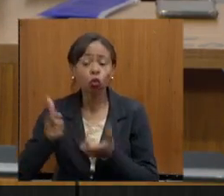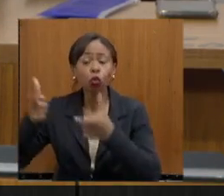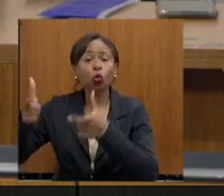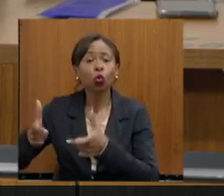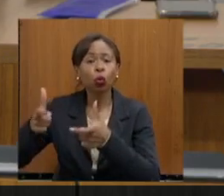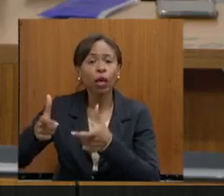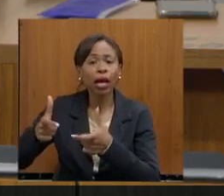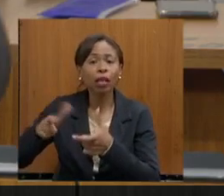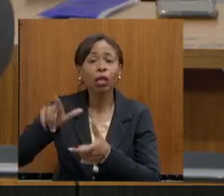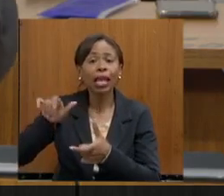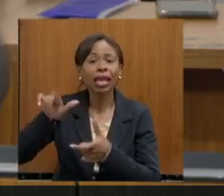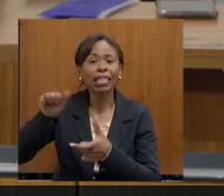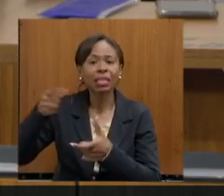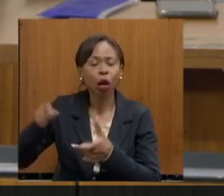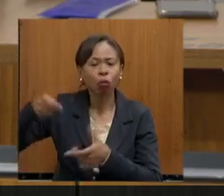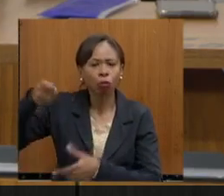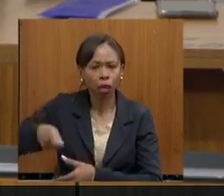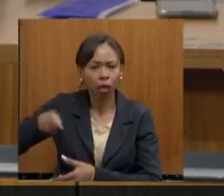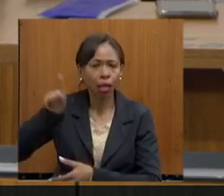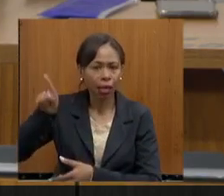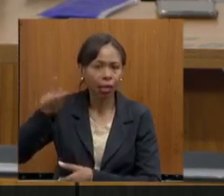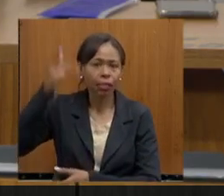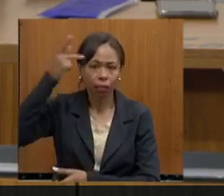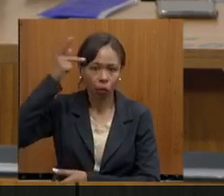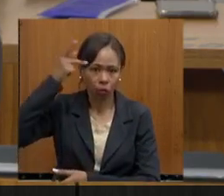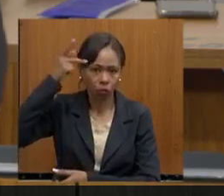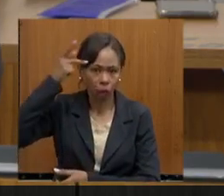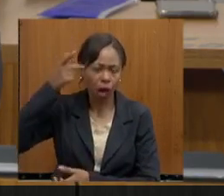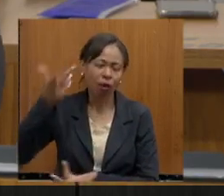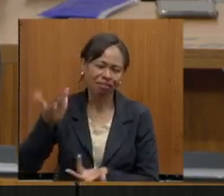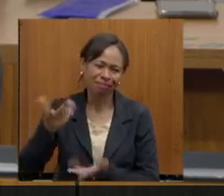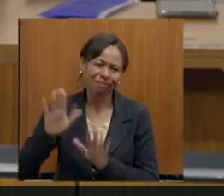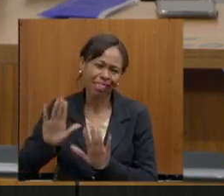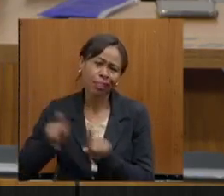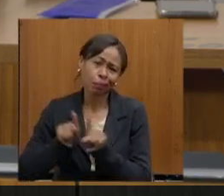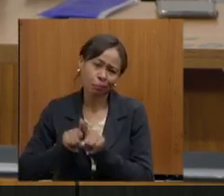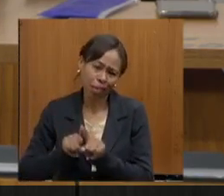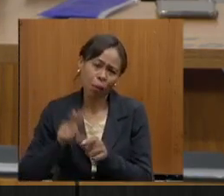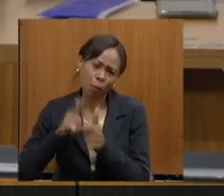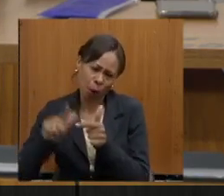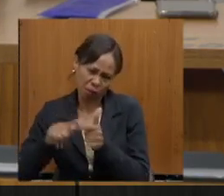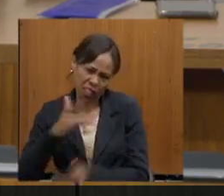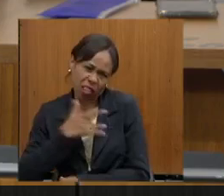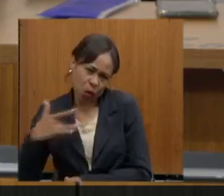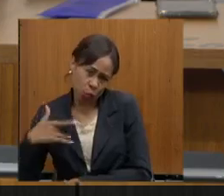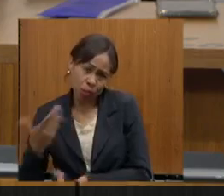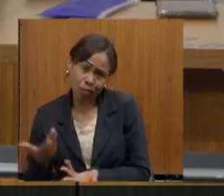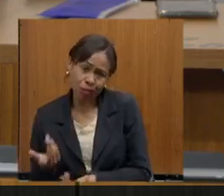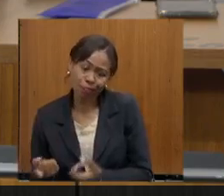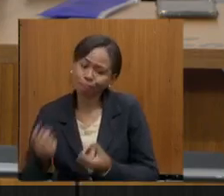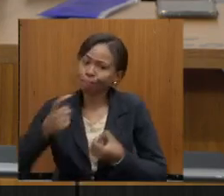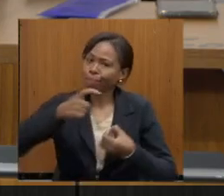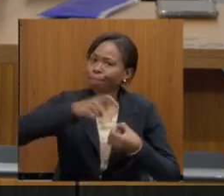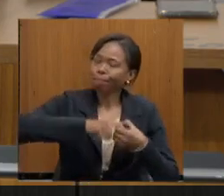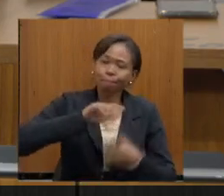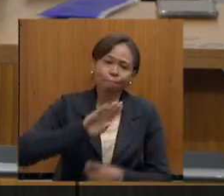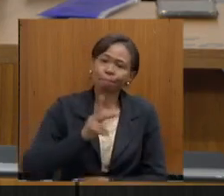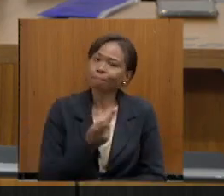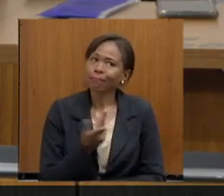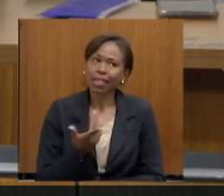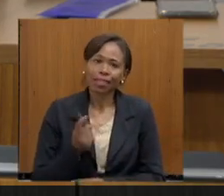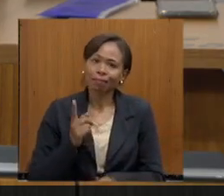na bolsa de São Paulo e por temas pessoais de saúde ou não pude participar não pode voltar para